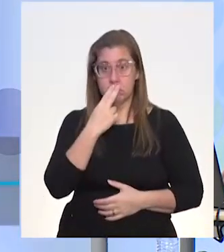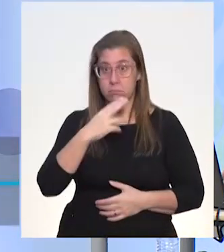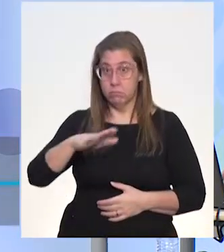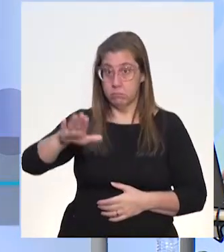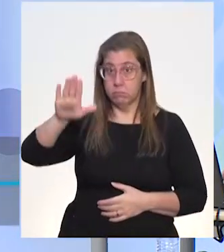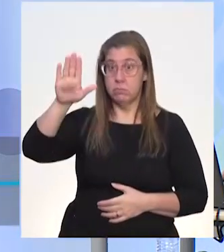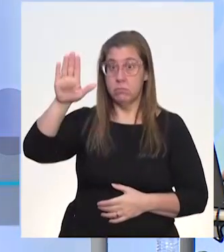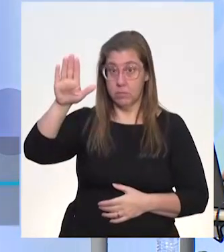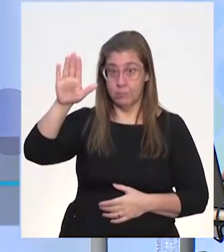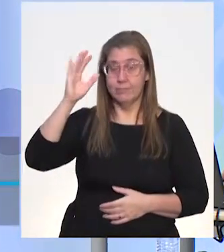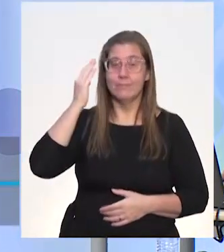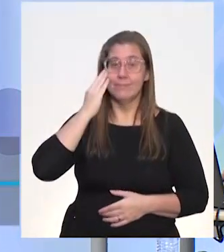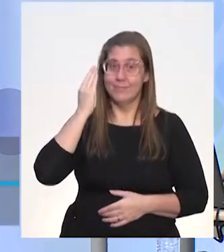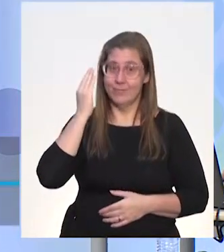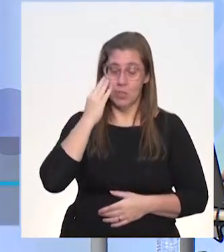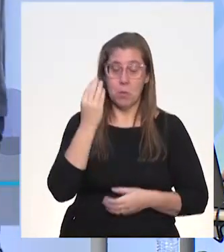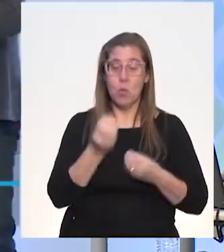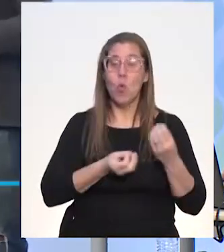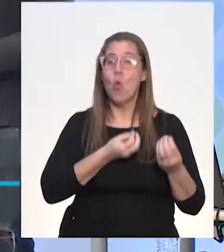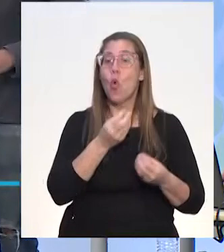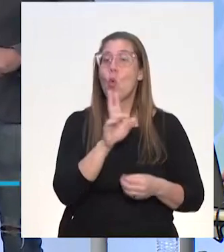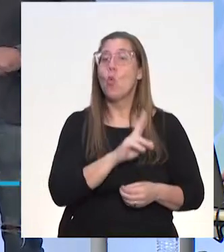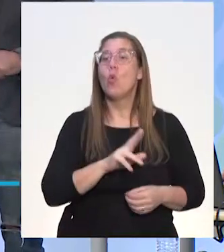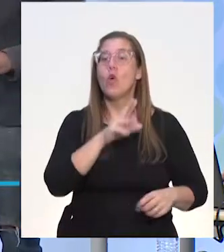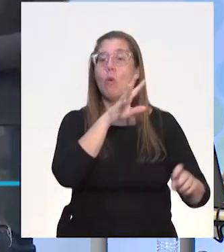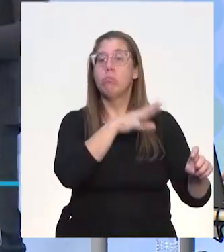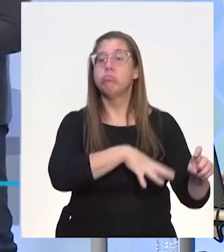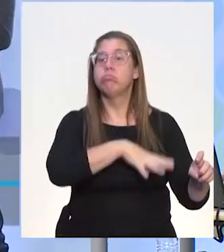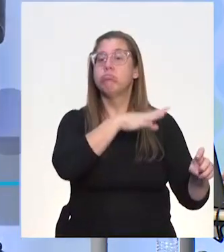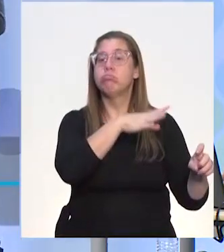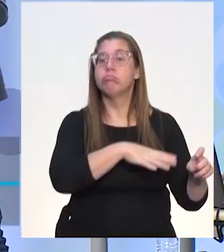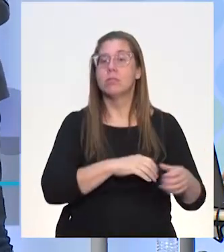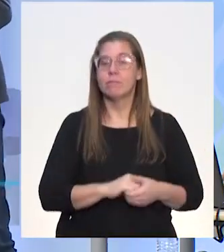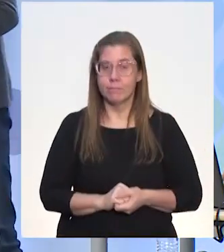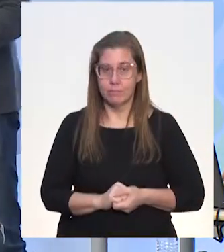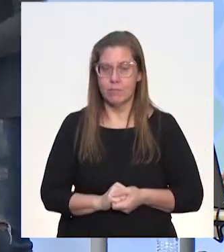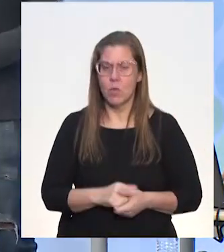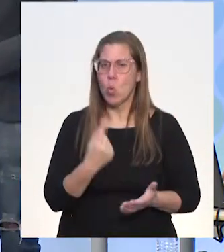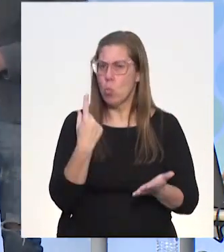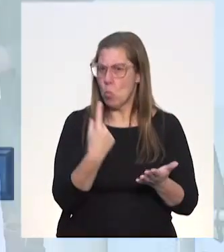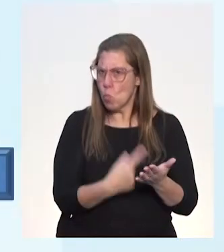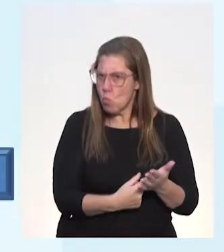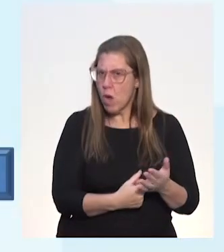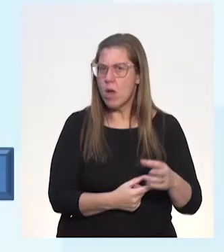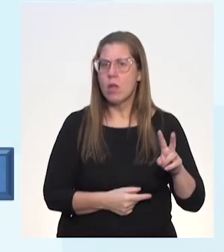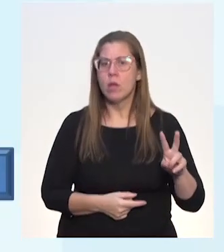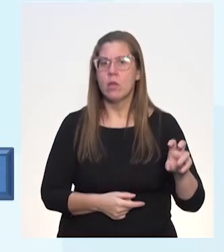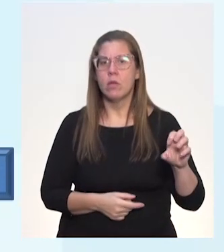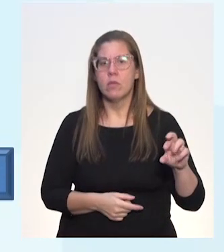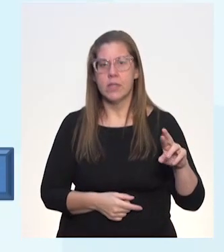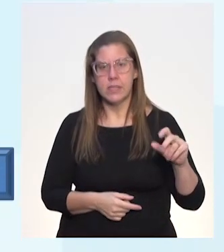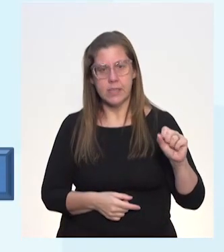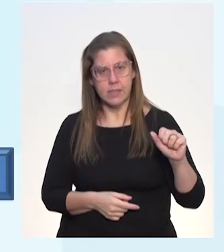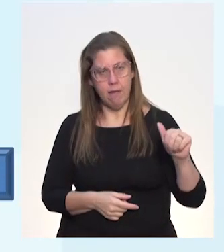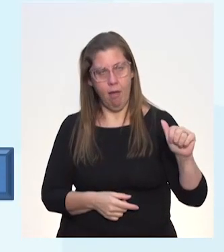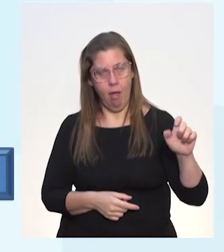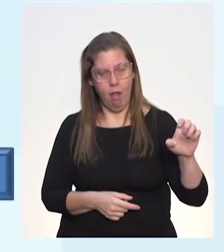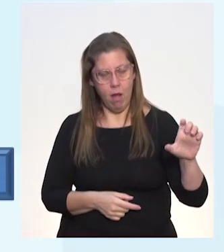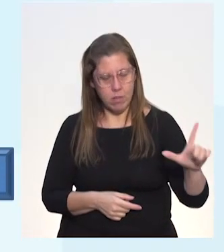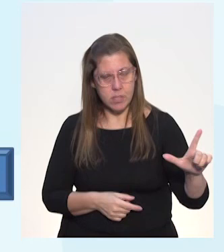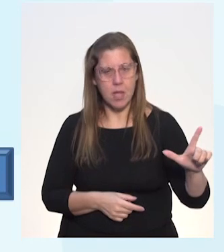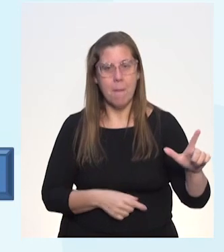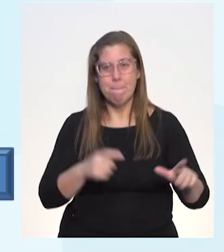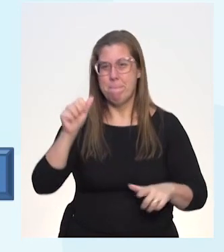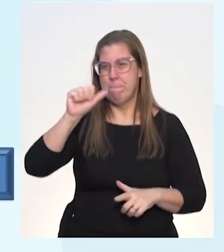muito bem explorar esse mito, né? O Tratado de Versalhes, ele piora as condições econômicas e